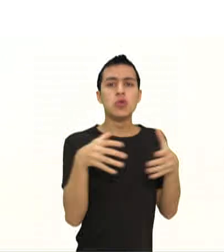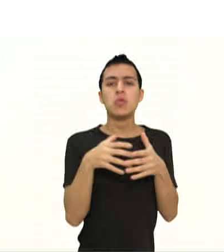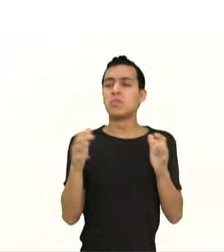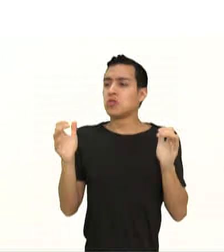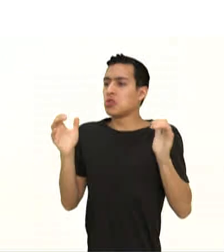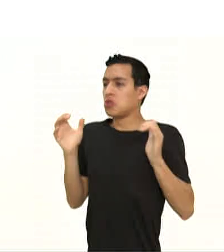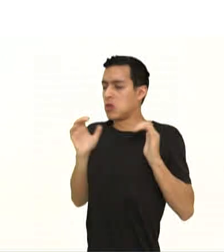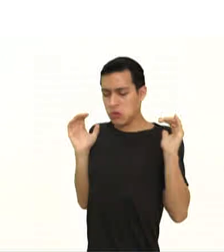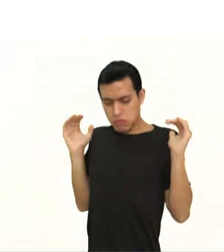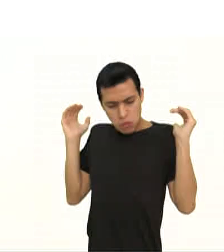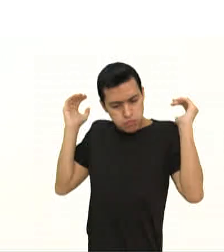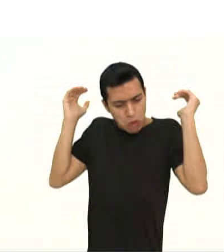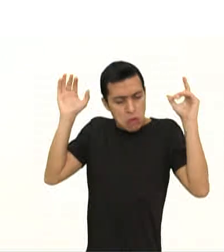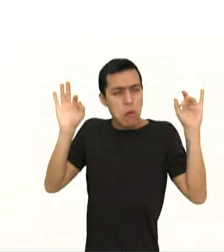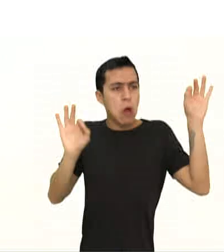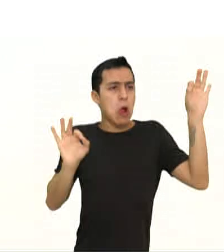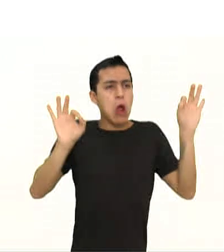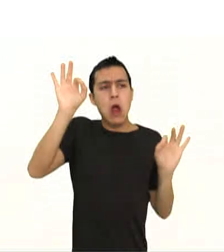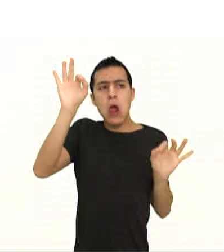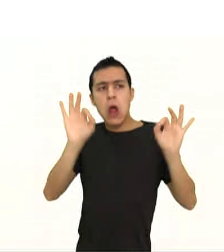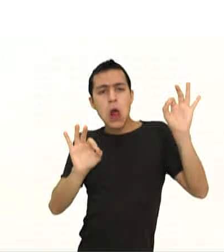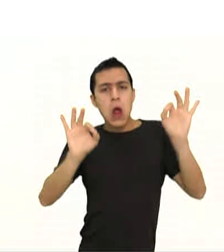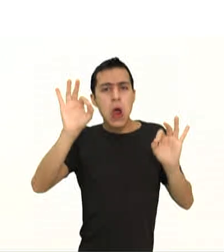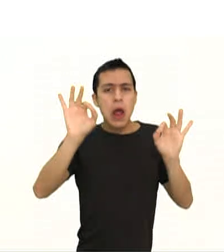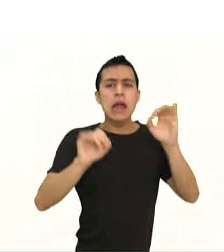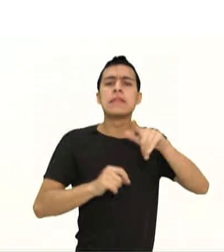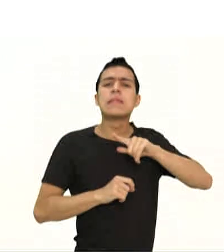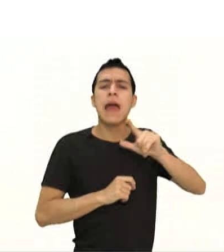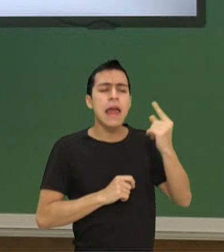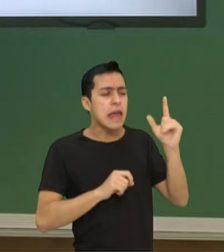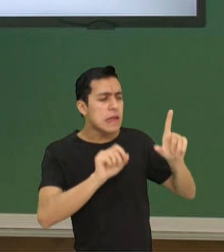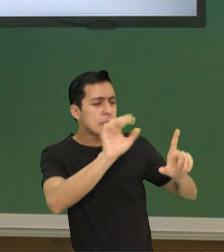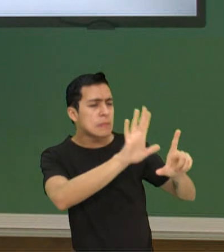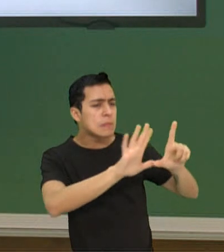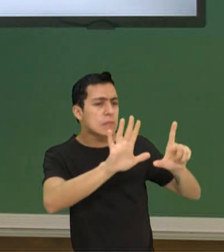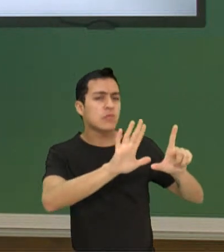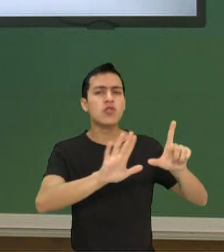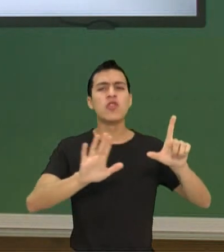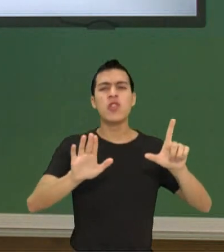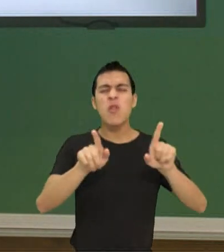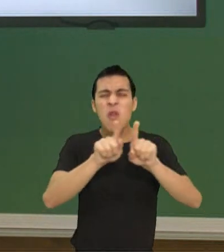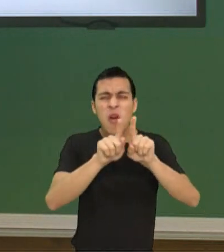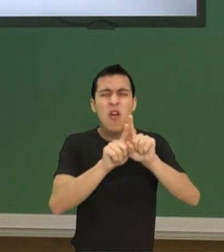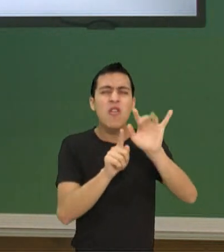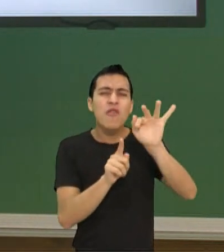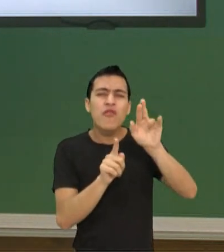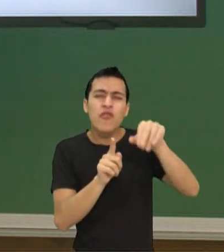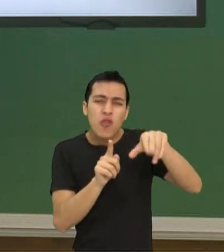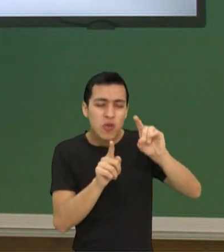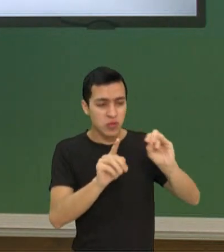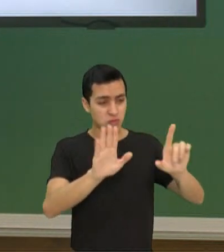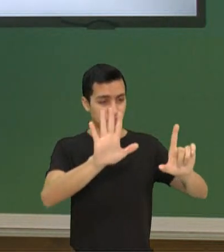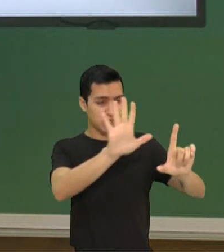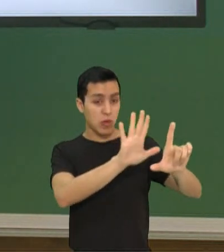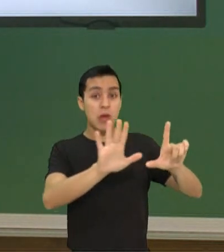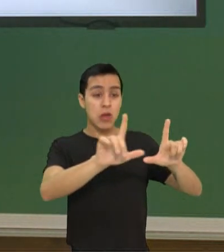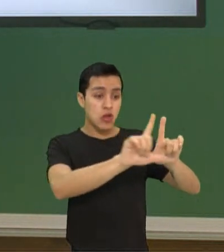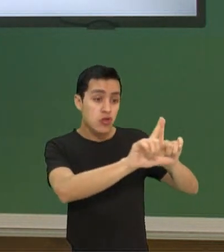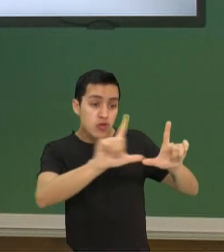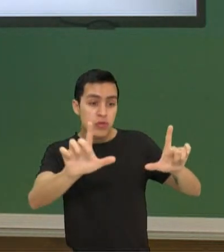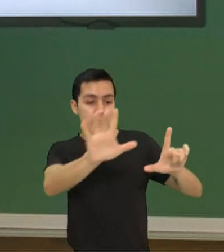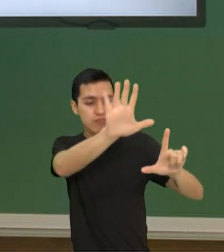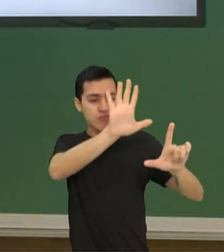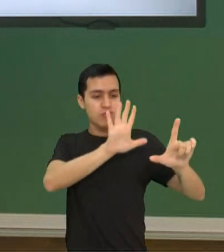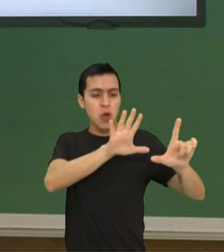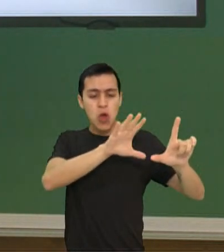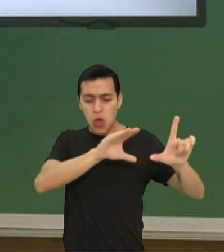né? No fundo aqui da cena, eu tenho aqui na primeira parte as pessoas que eram